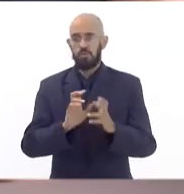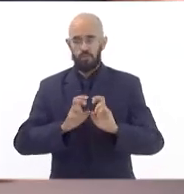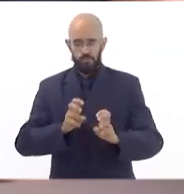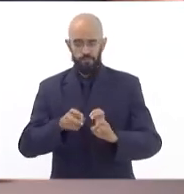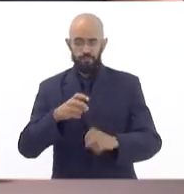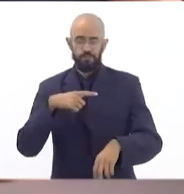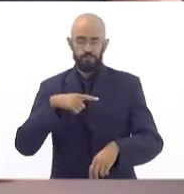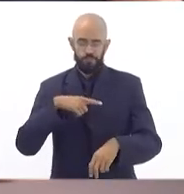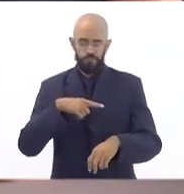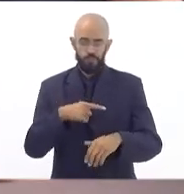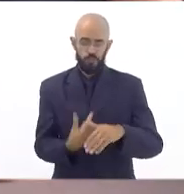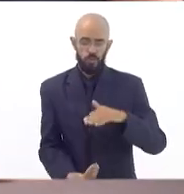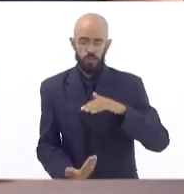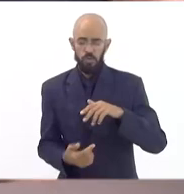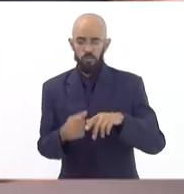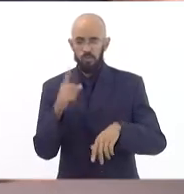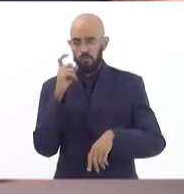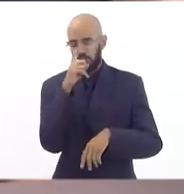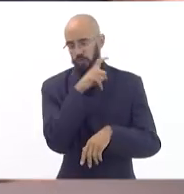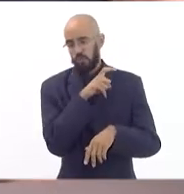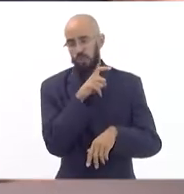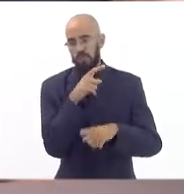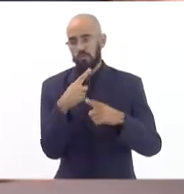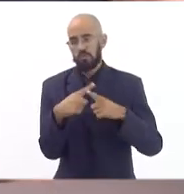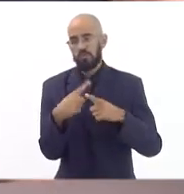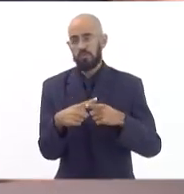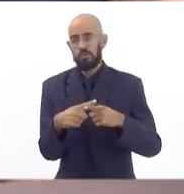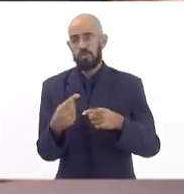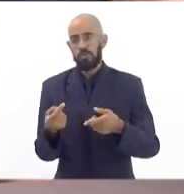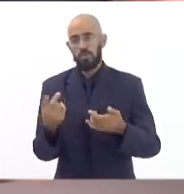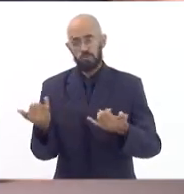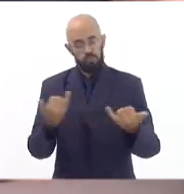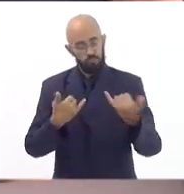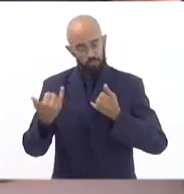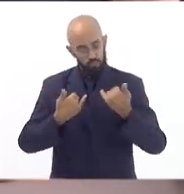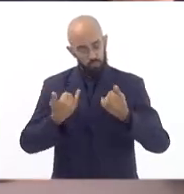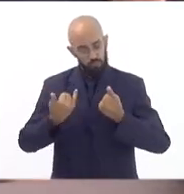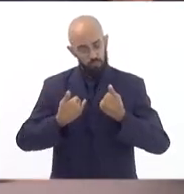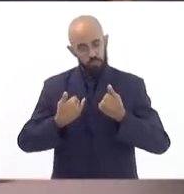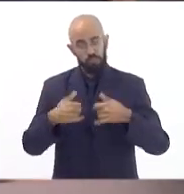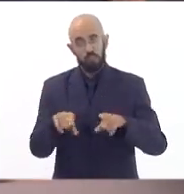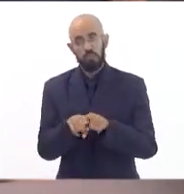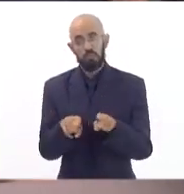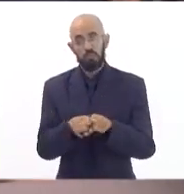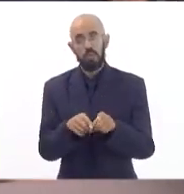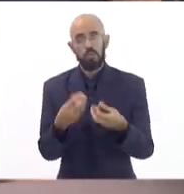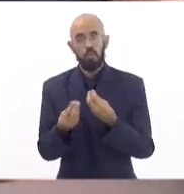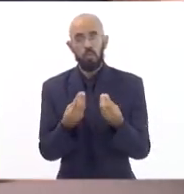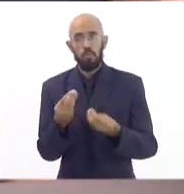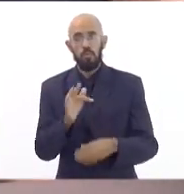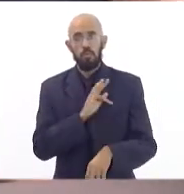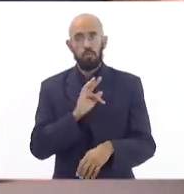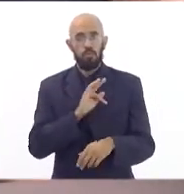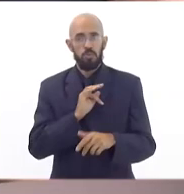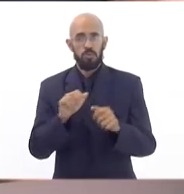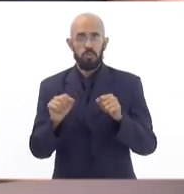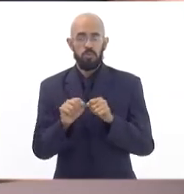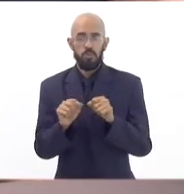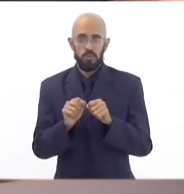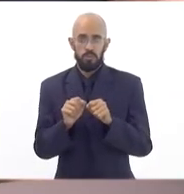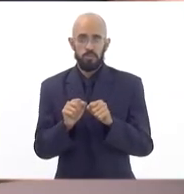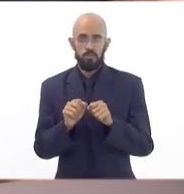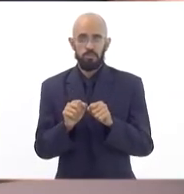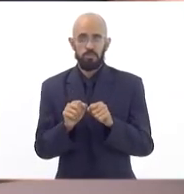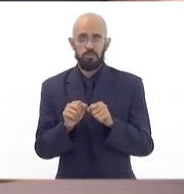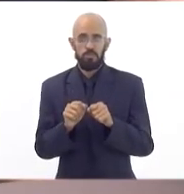alimentação nesse sentido da forma como a gente recebe os dados da forma como a polícia civil atua Então a